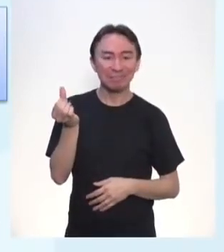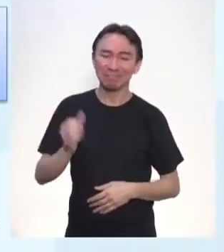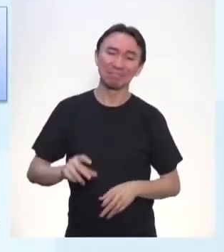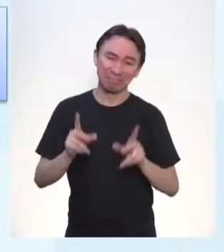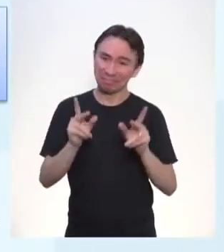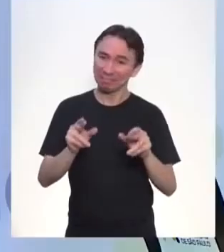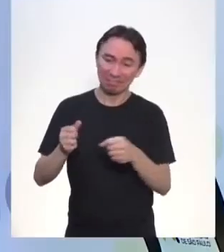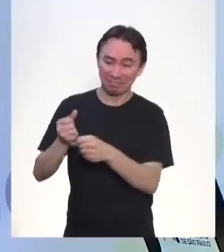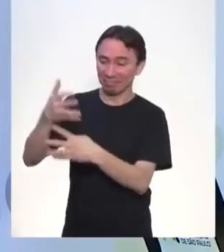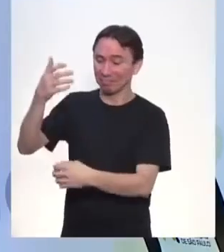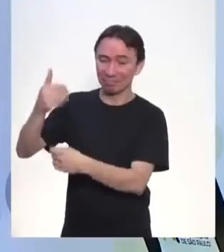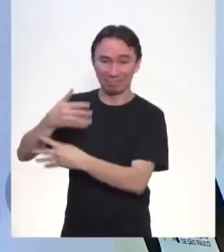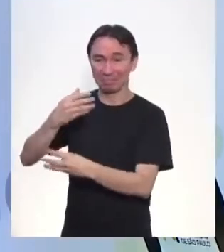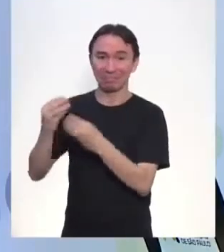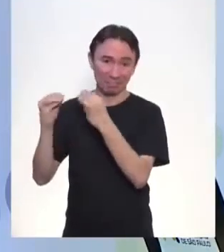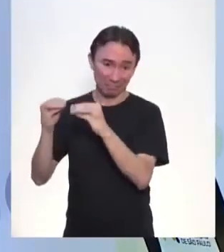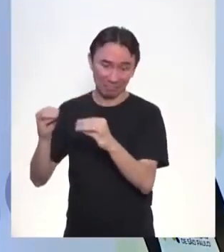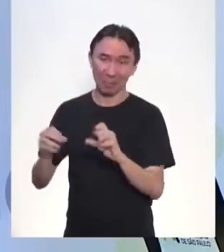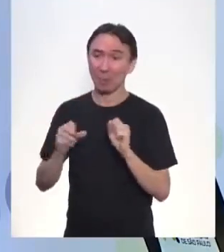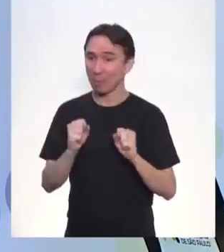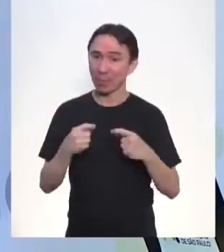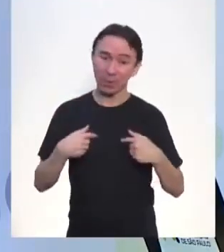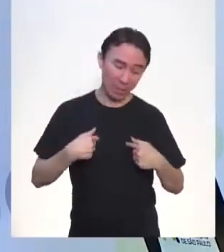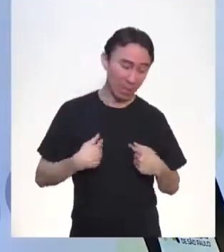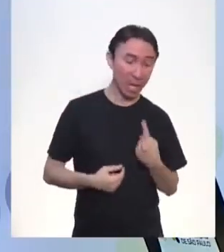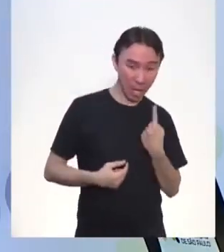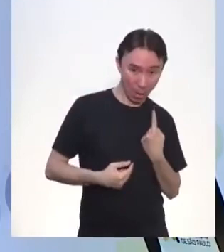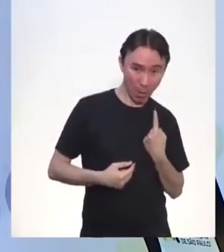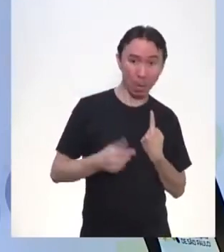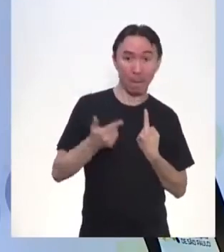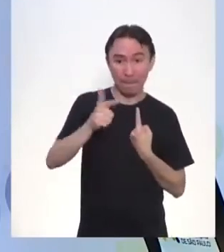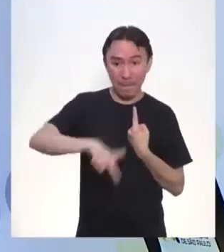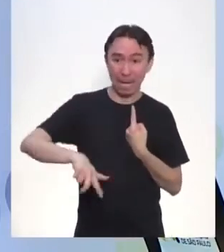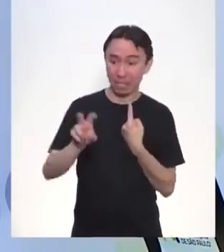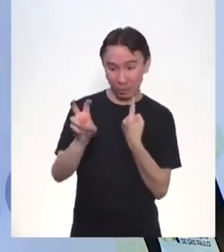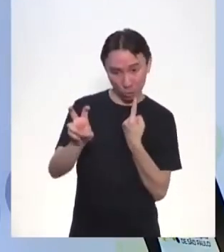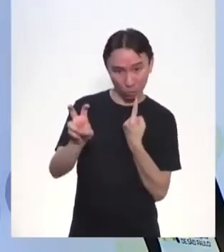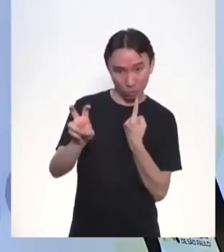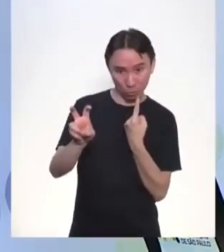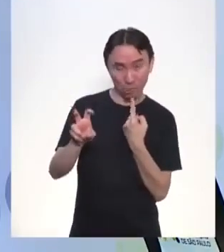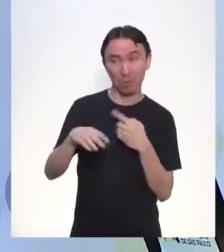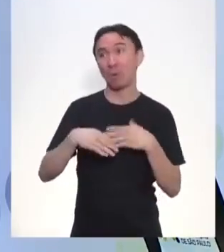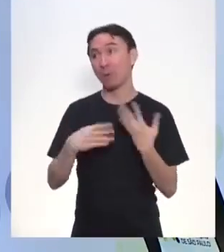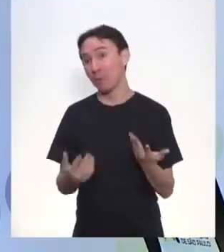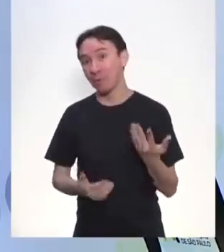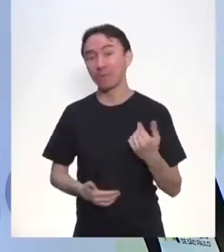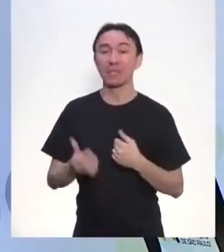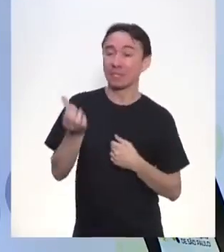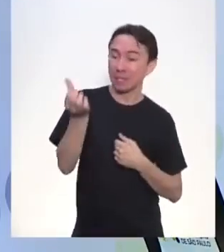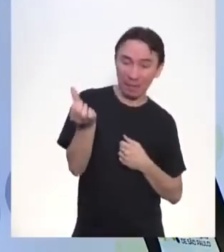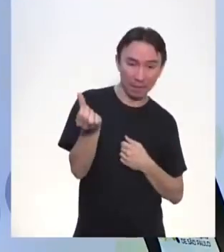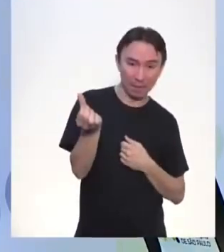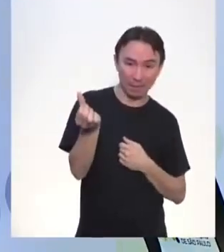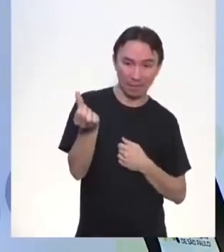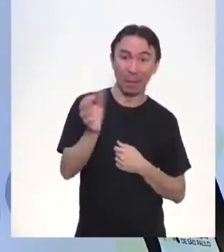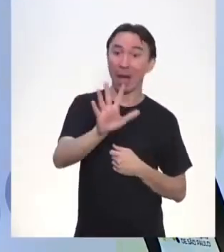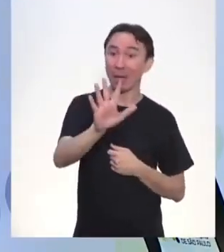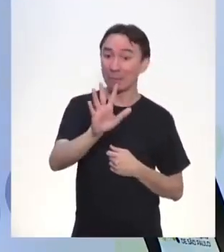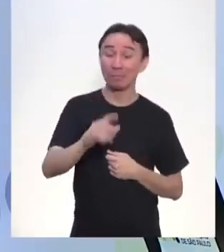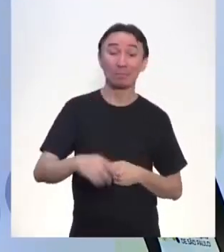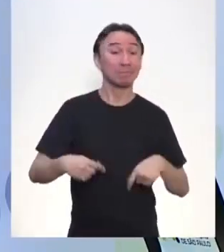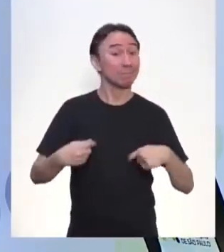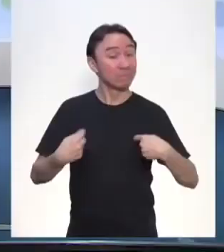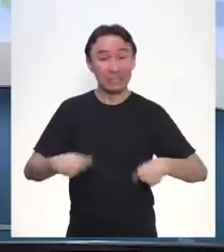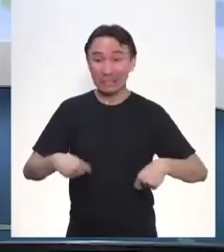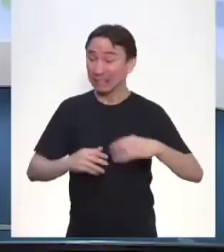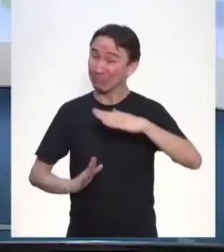chat, poderia ser eu mais 5 ou, no caso, 6 amigos aí. Só que tem que ser no máximo 6. Exato,